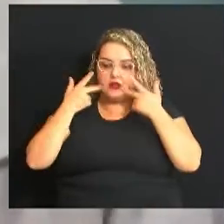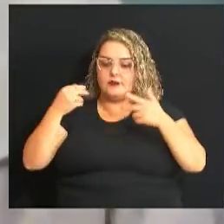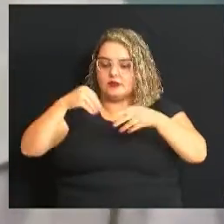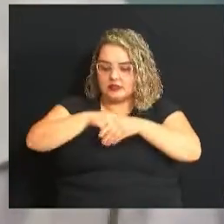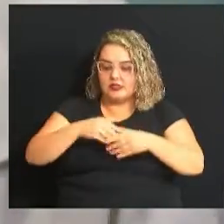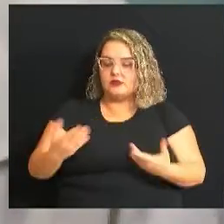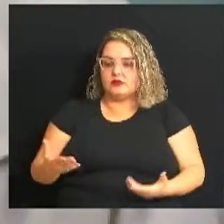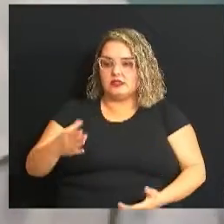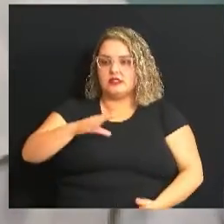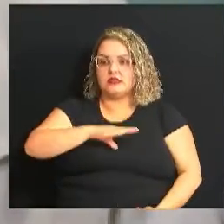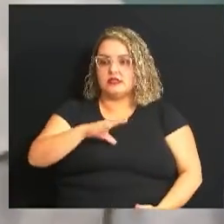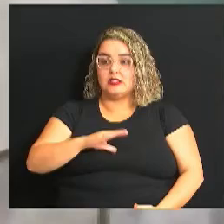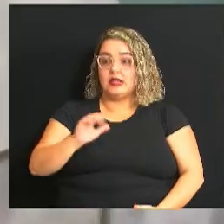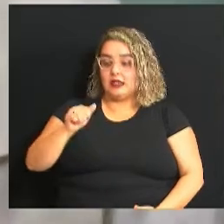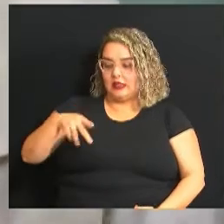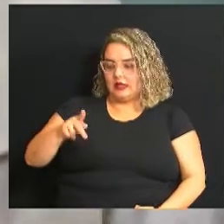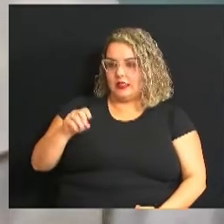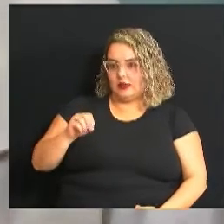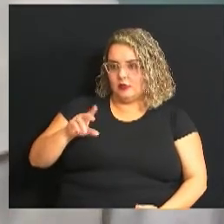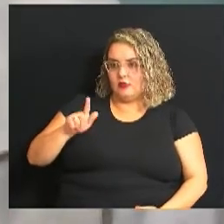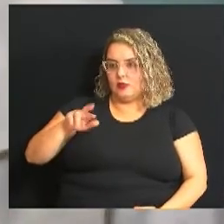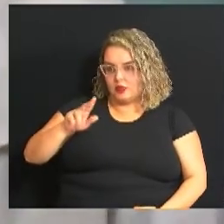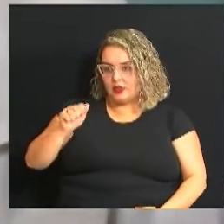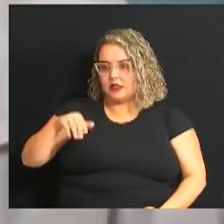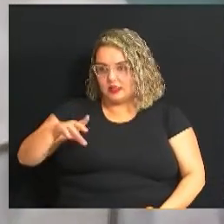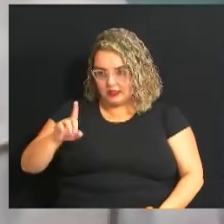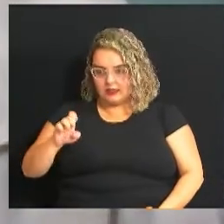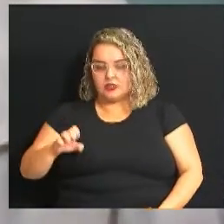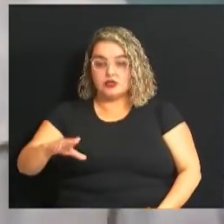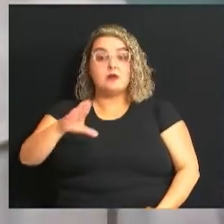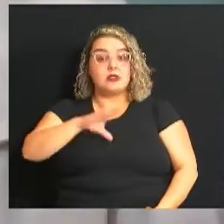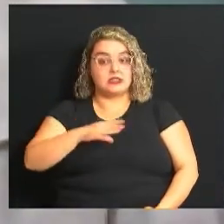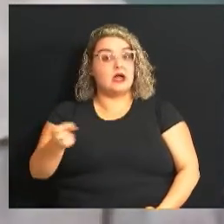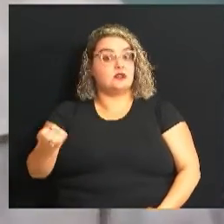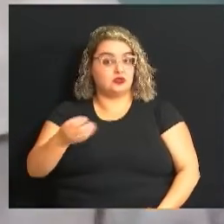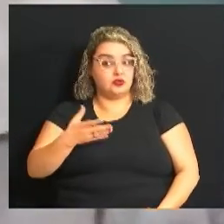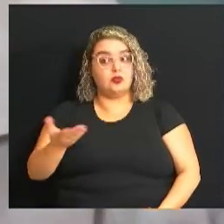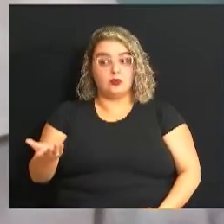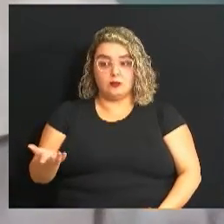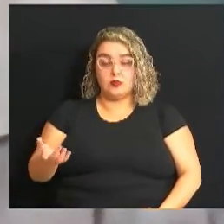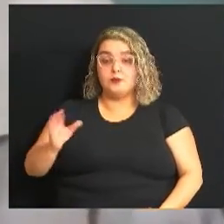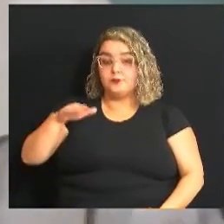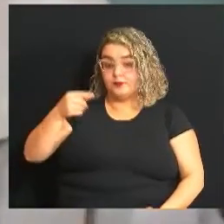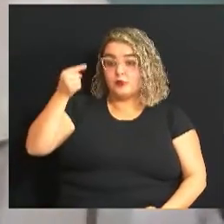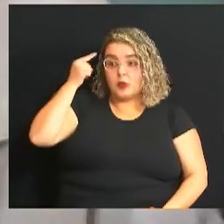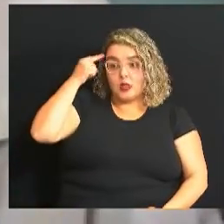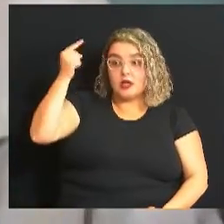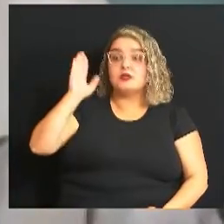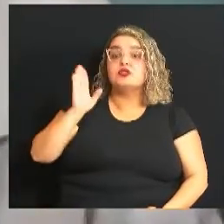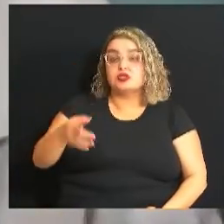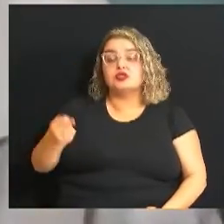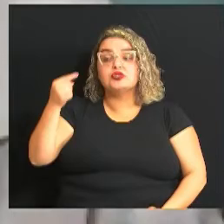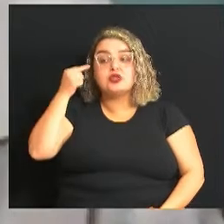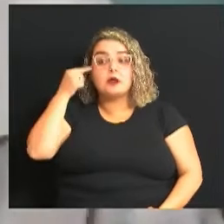Campo Grande é uma cidade bem nova, né? E quando ela foi pensada, ela já foi